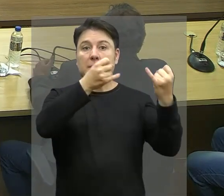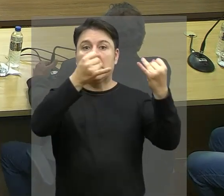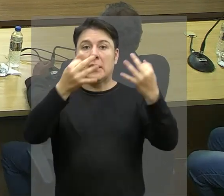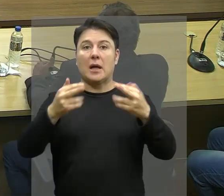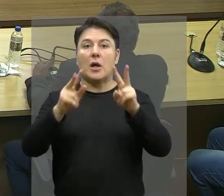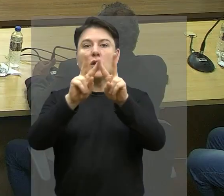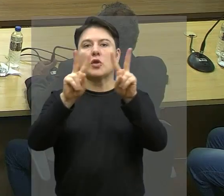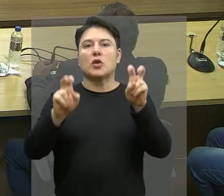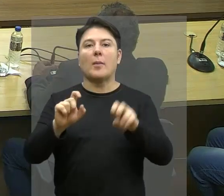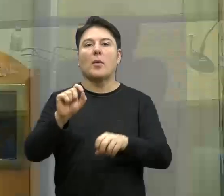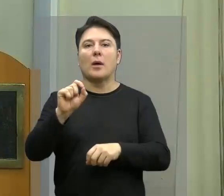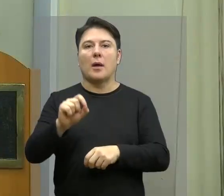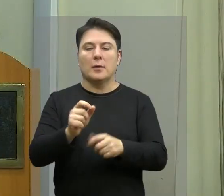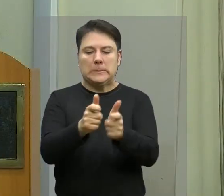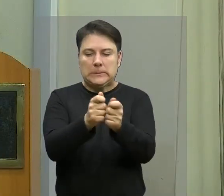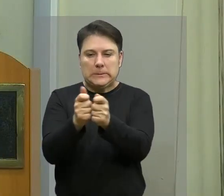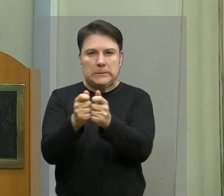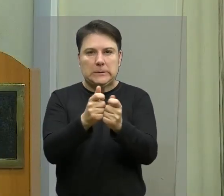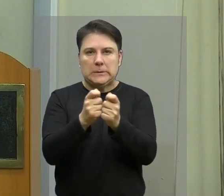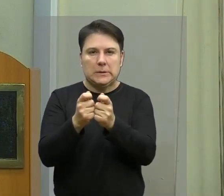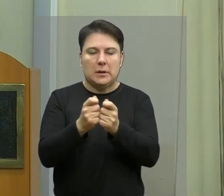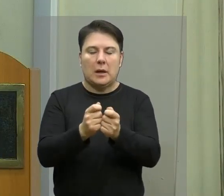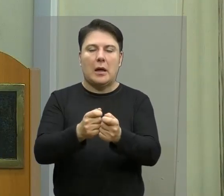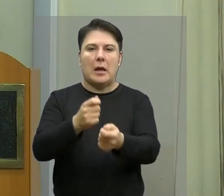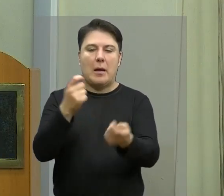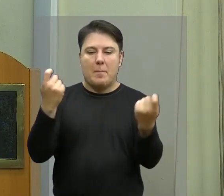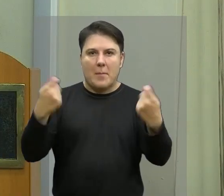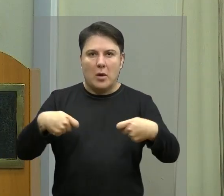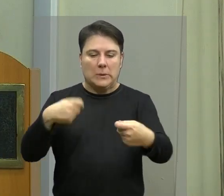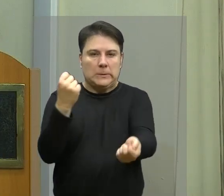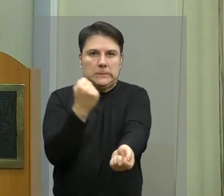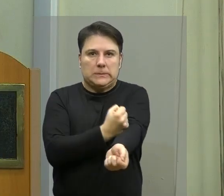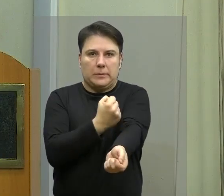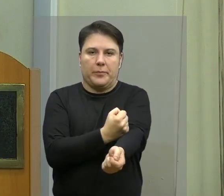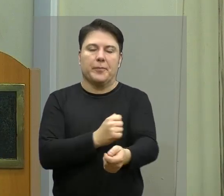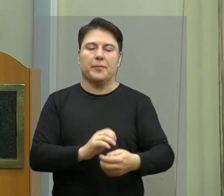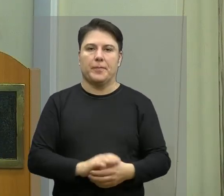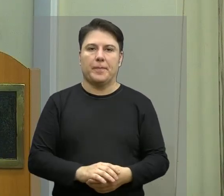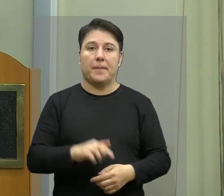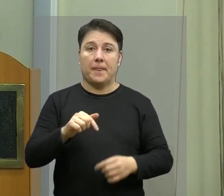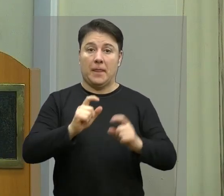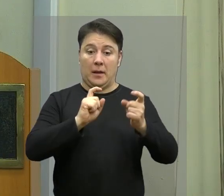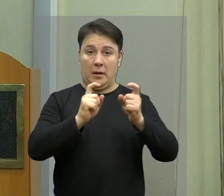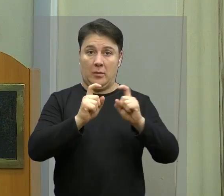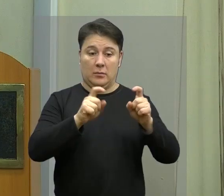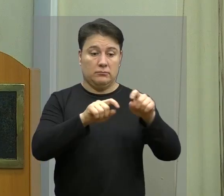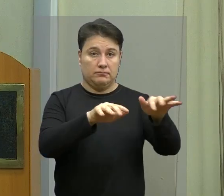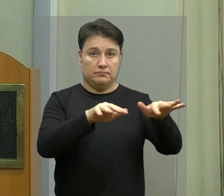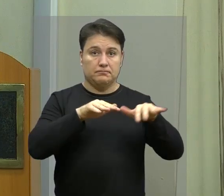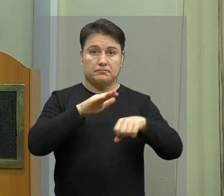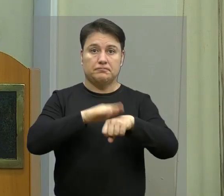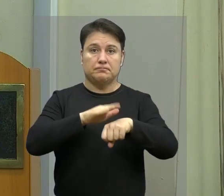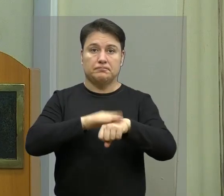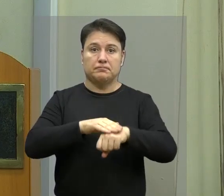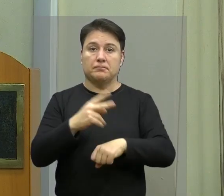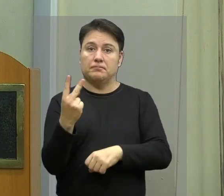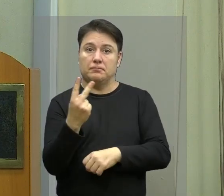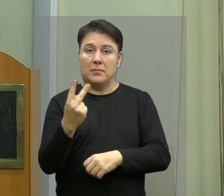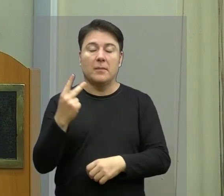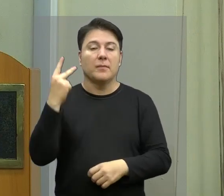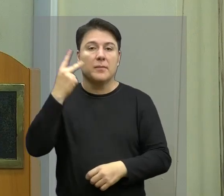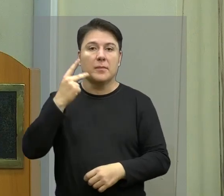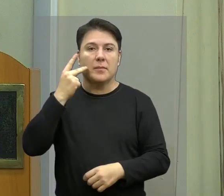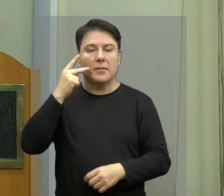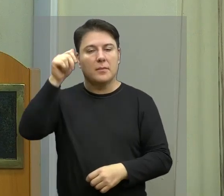a ludopatia, vício em jogos e apostas. Esta audiência foi convocada em conjunto pelos vereadores